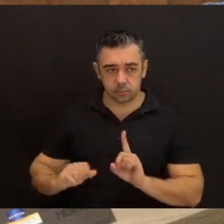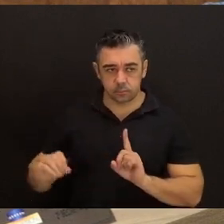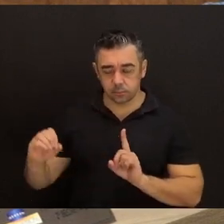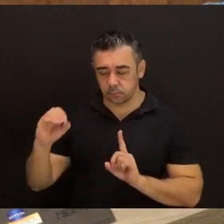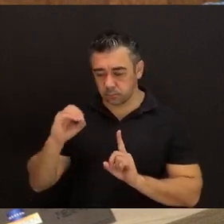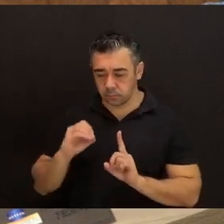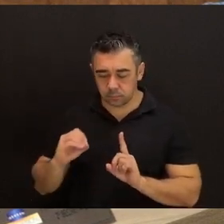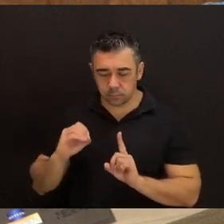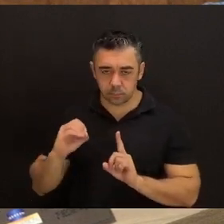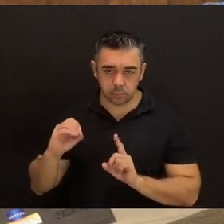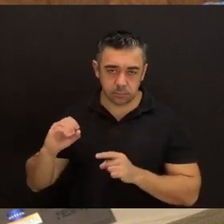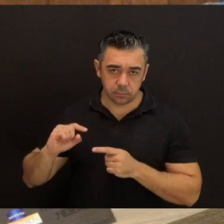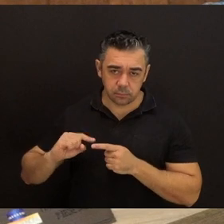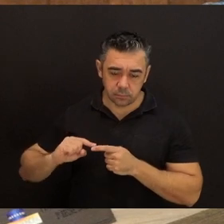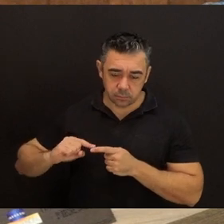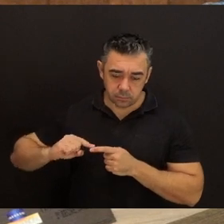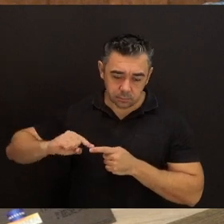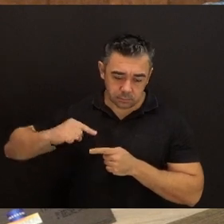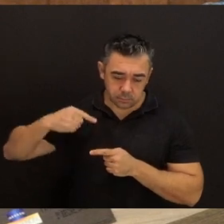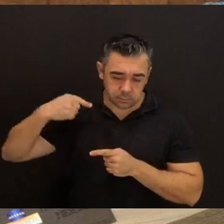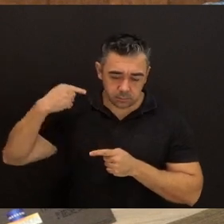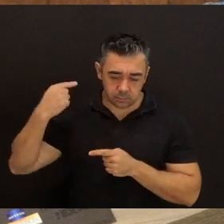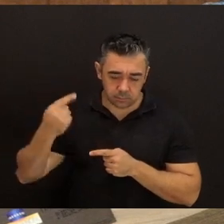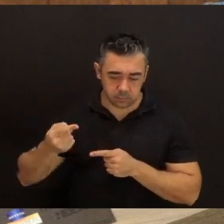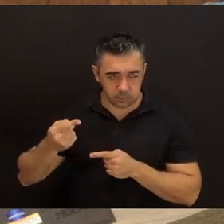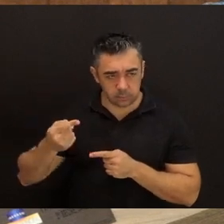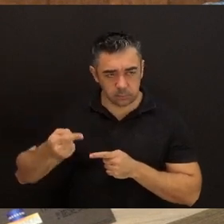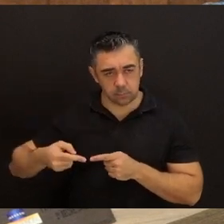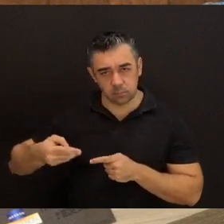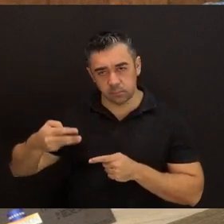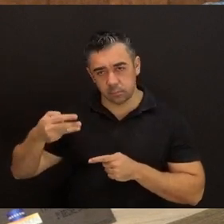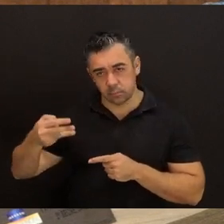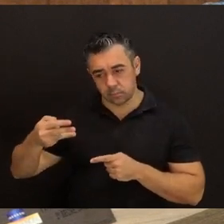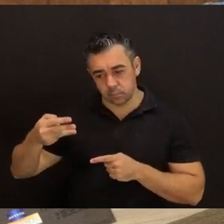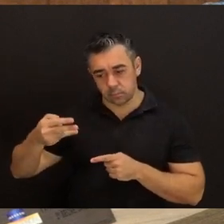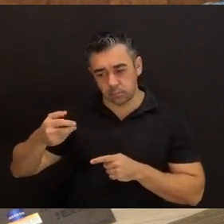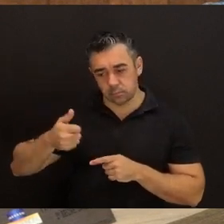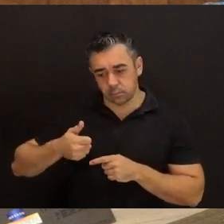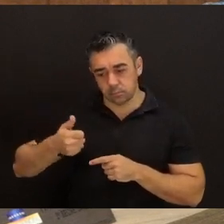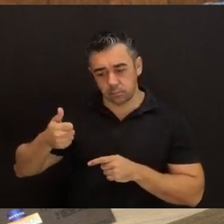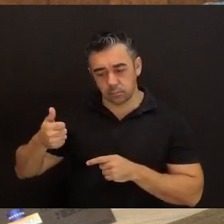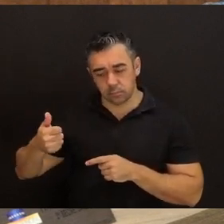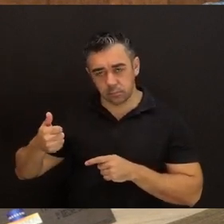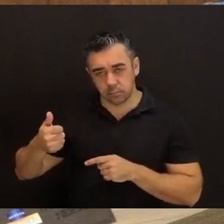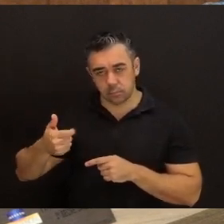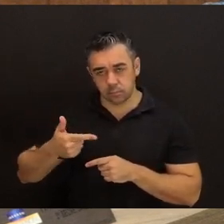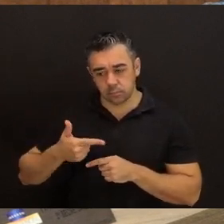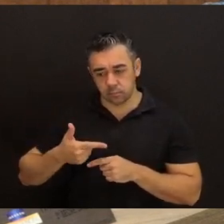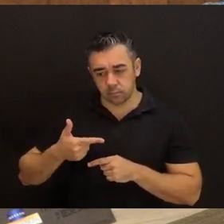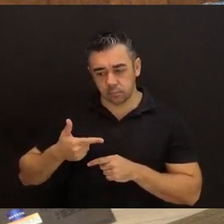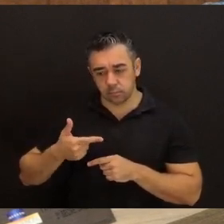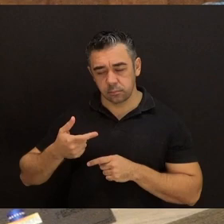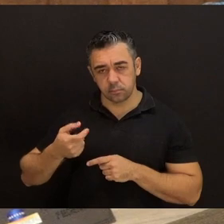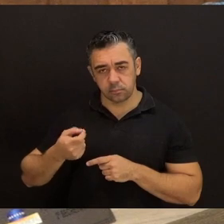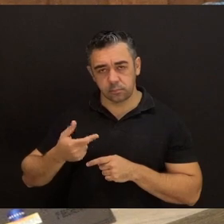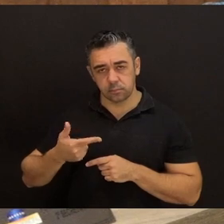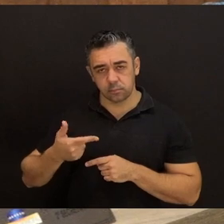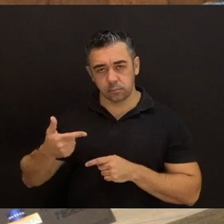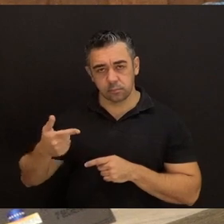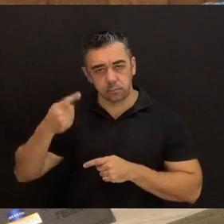depois foi pedido dia 3/11 de 2022 15 dias de prazos